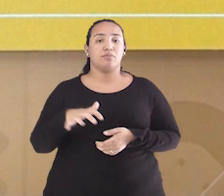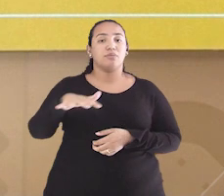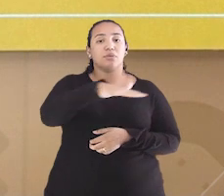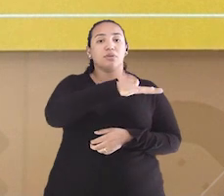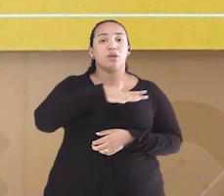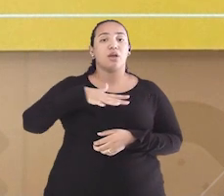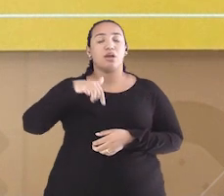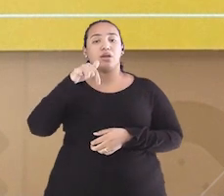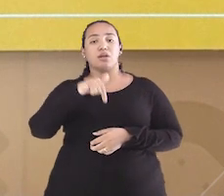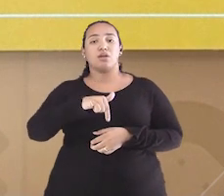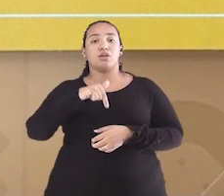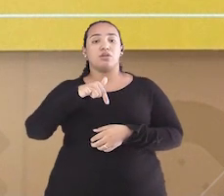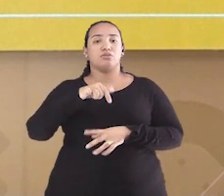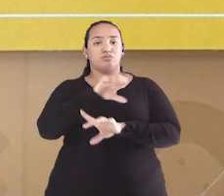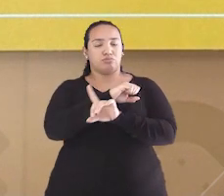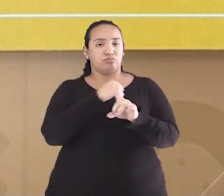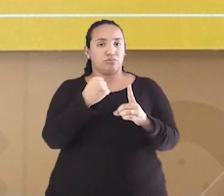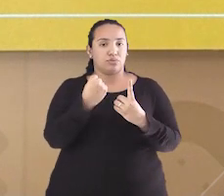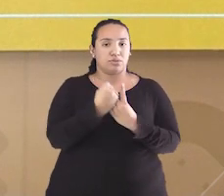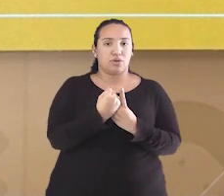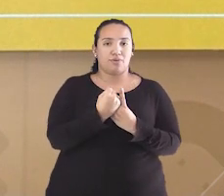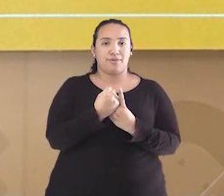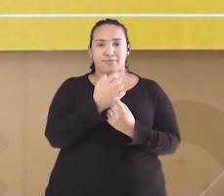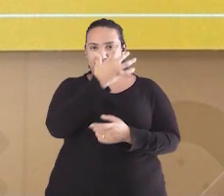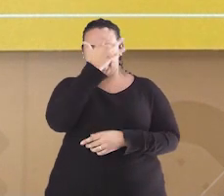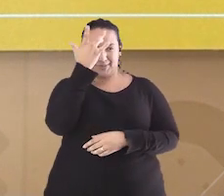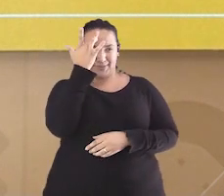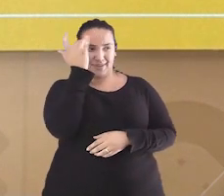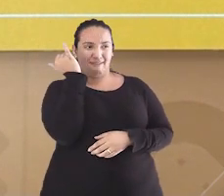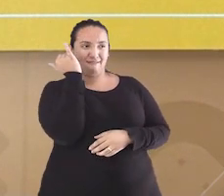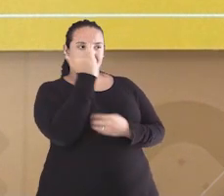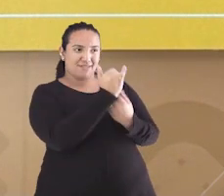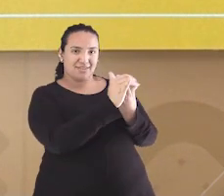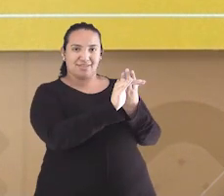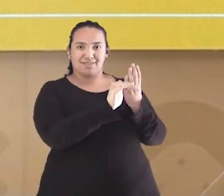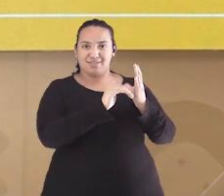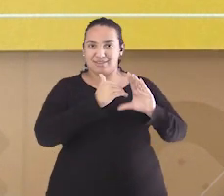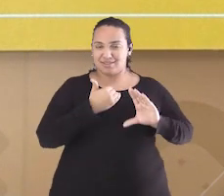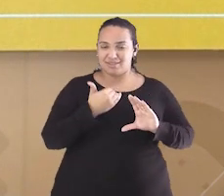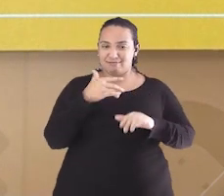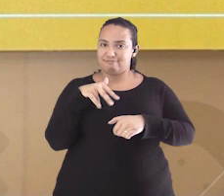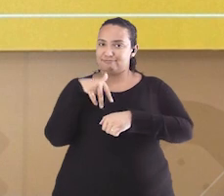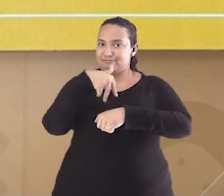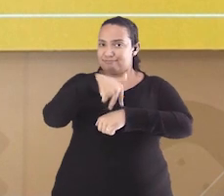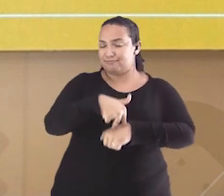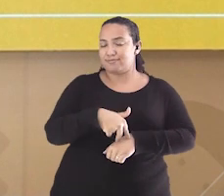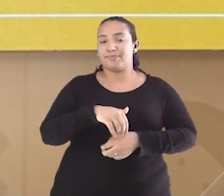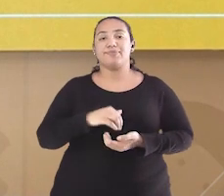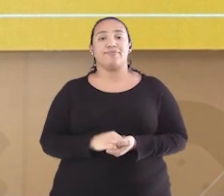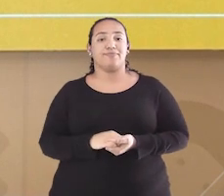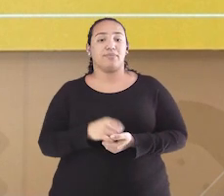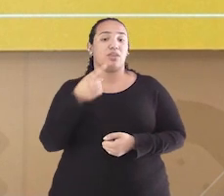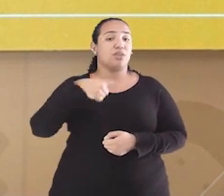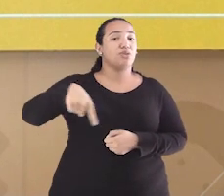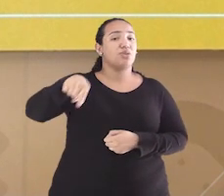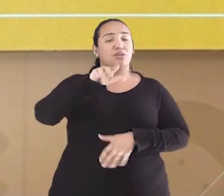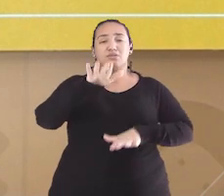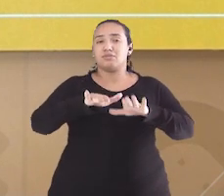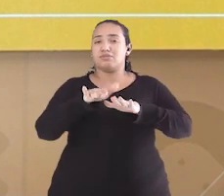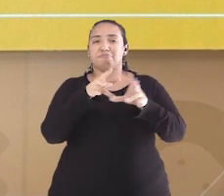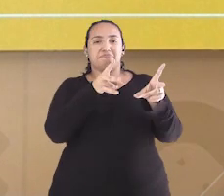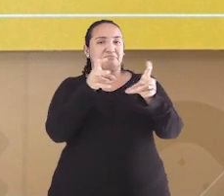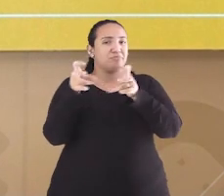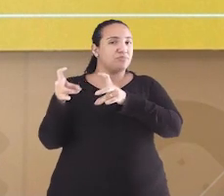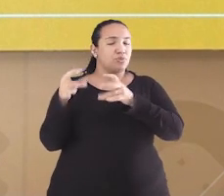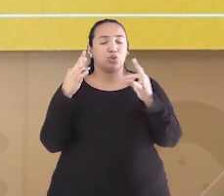a qual o emissor e o receptor estão inseridos. Apesar de não prestarmos atenção